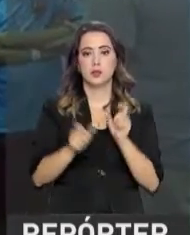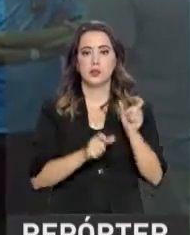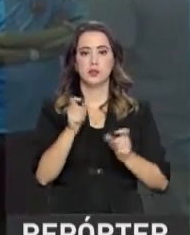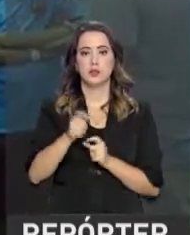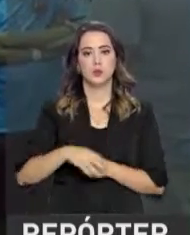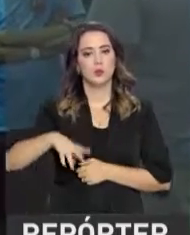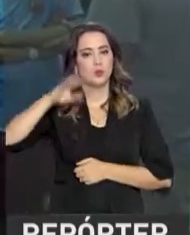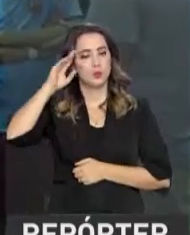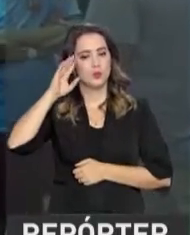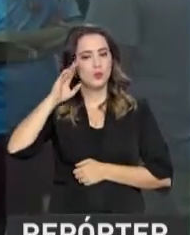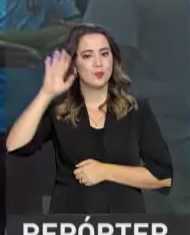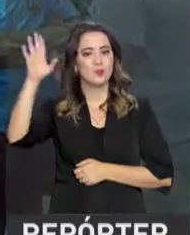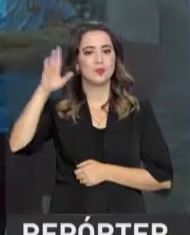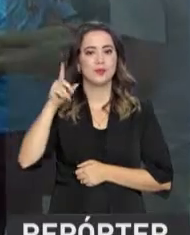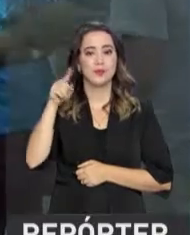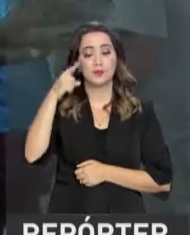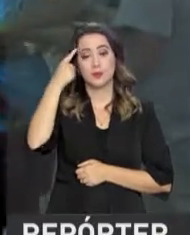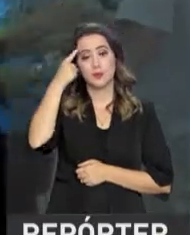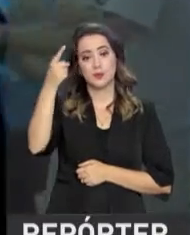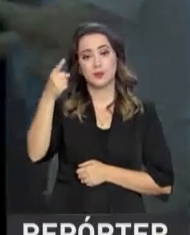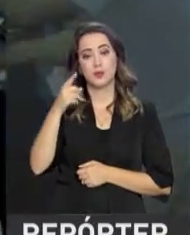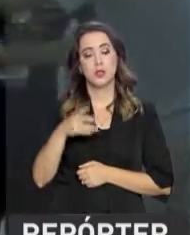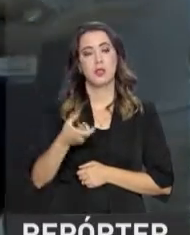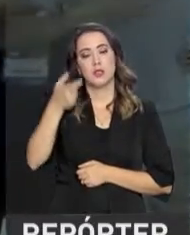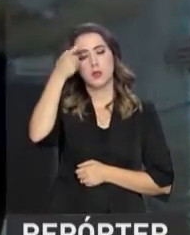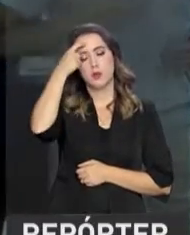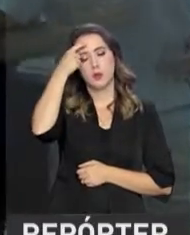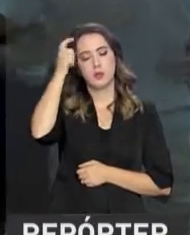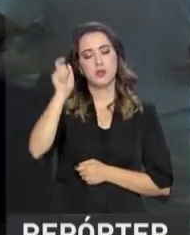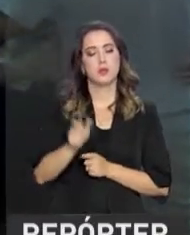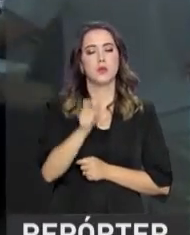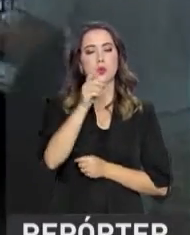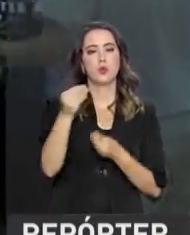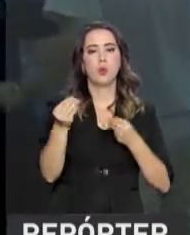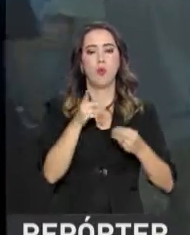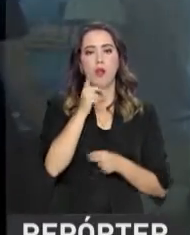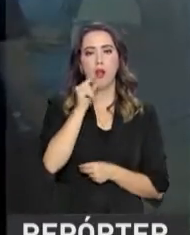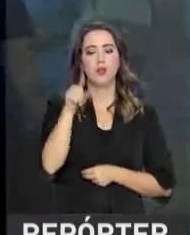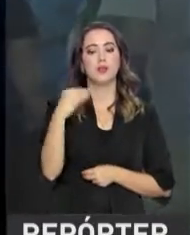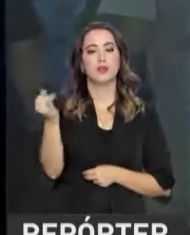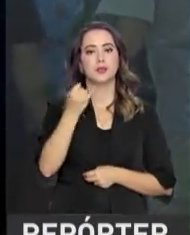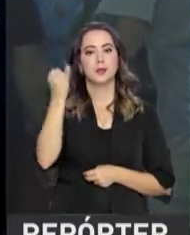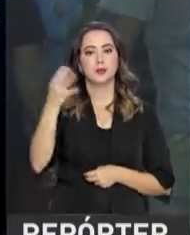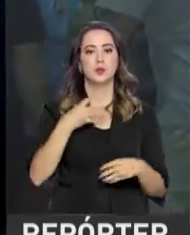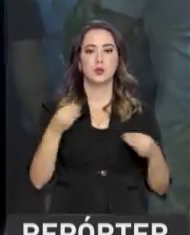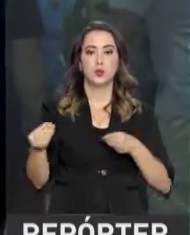muita criatividade, a ideia é conscientizar como a água é importante